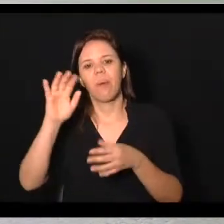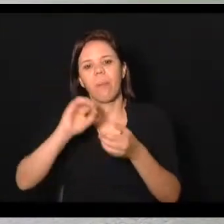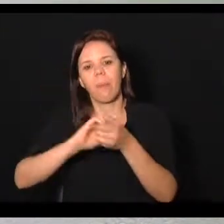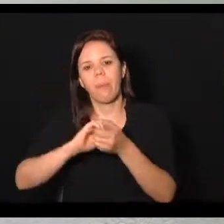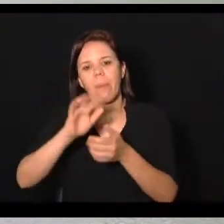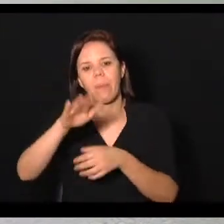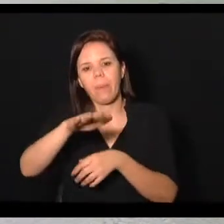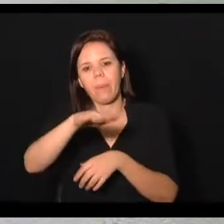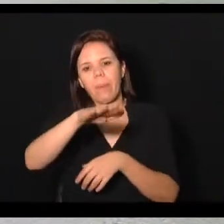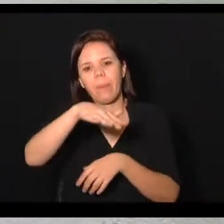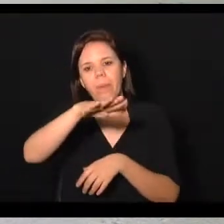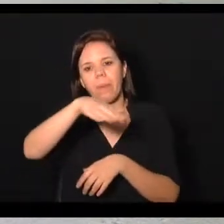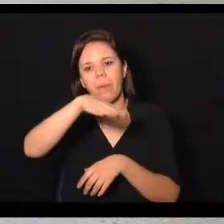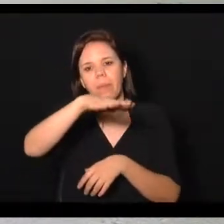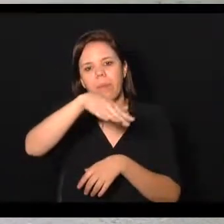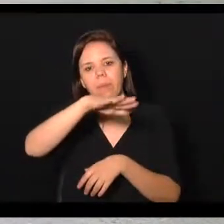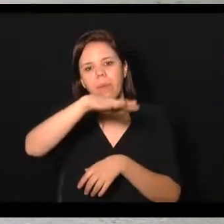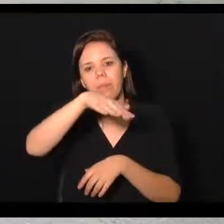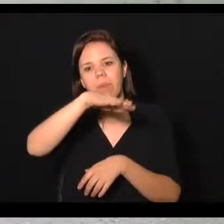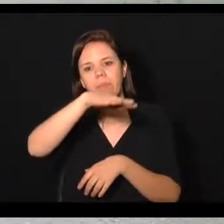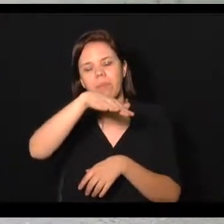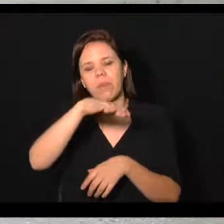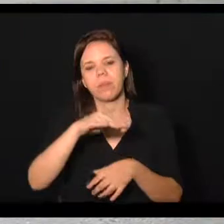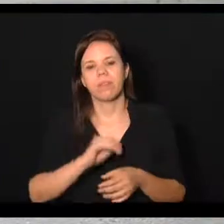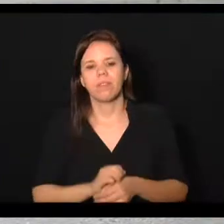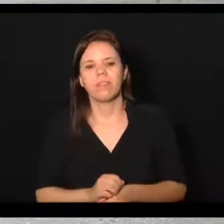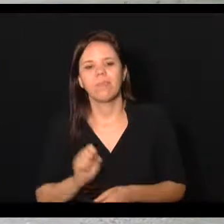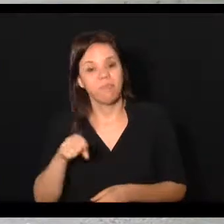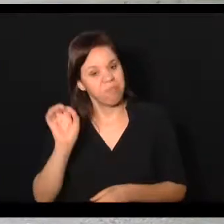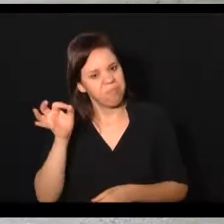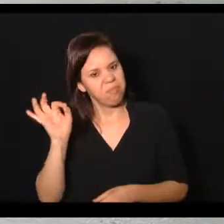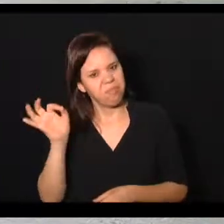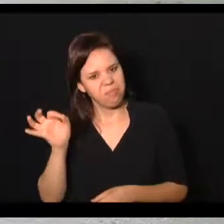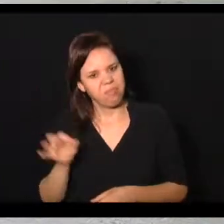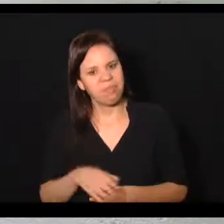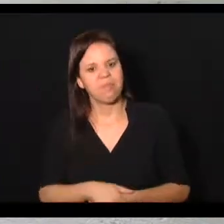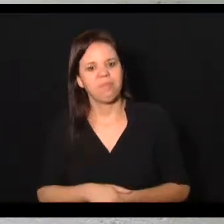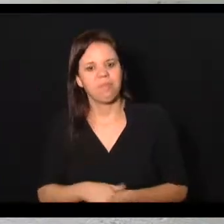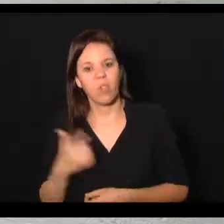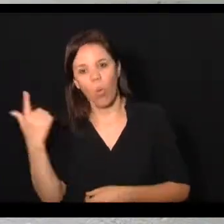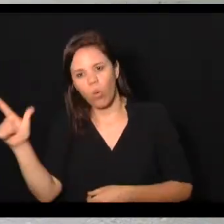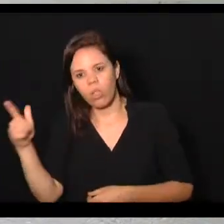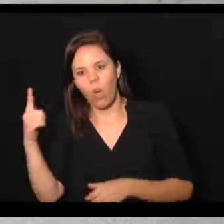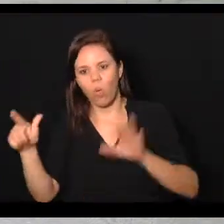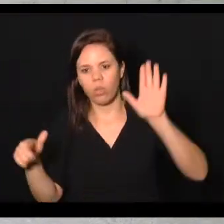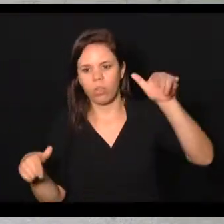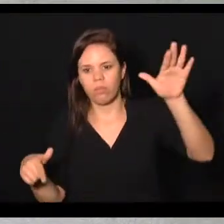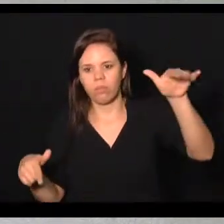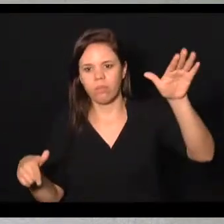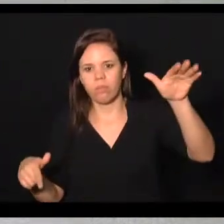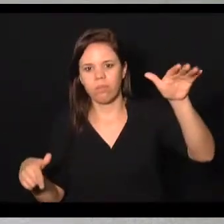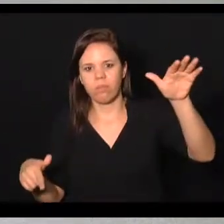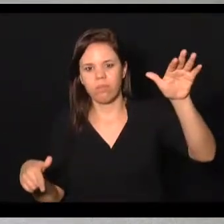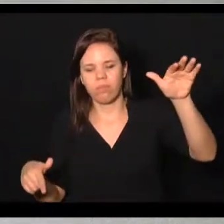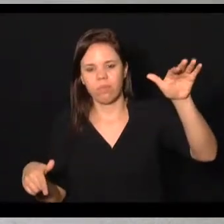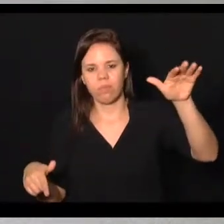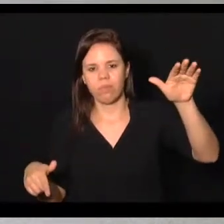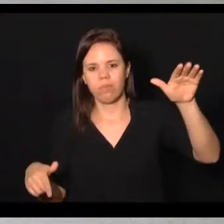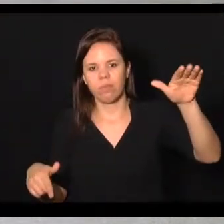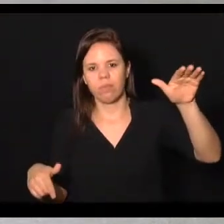pata? Aqui, a pata. Isso, cara. A outra pata. A outra